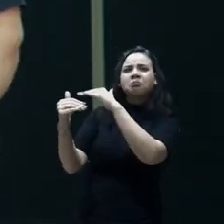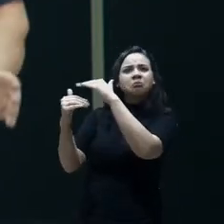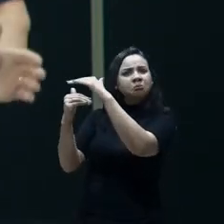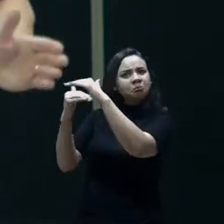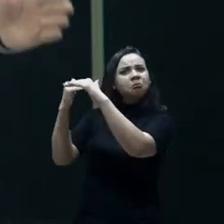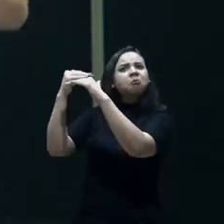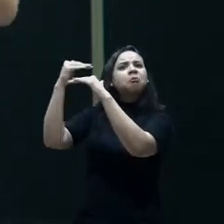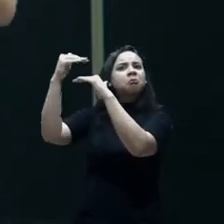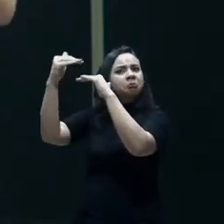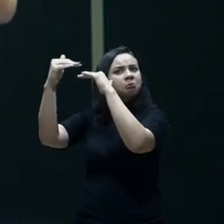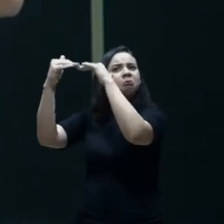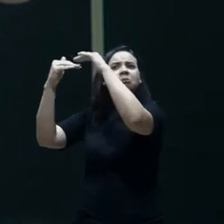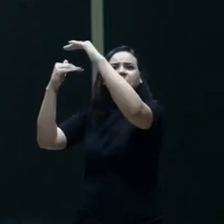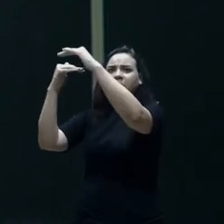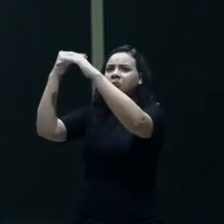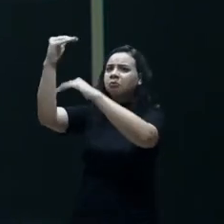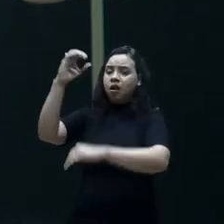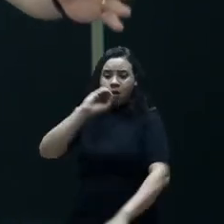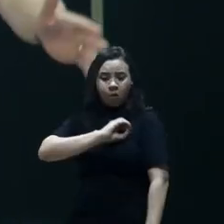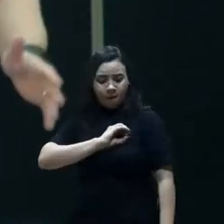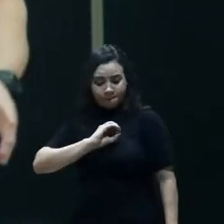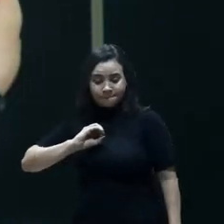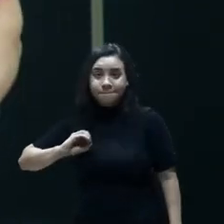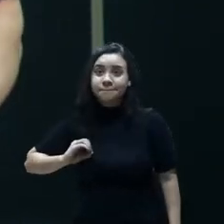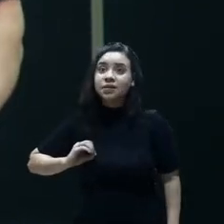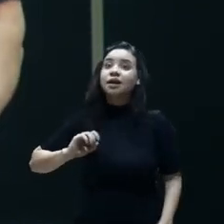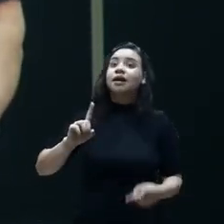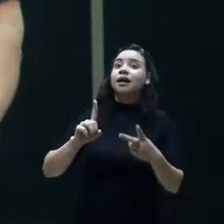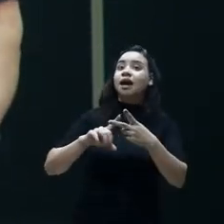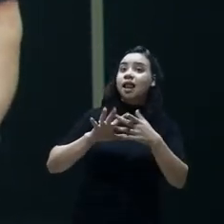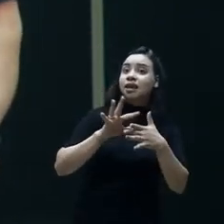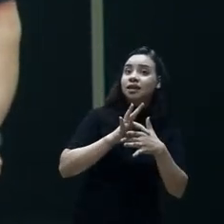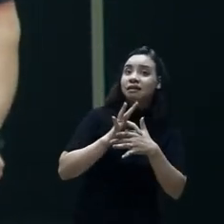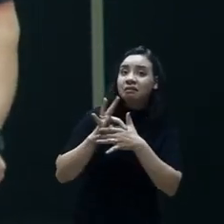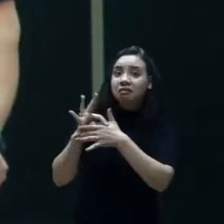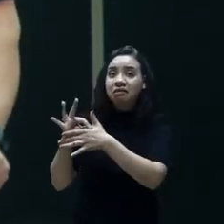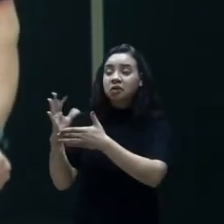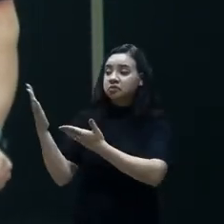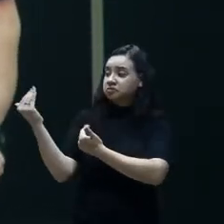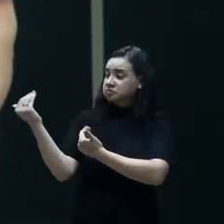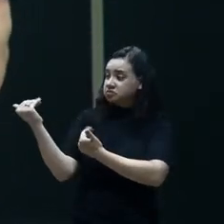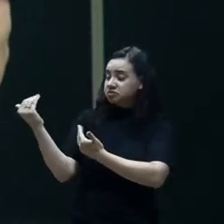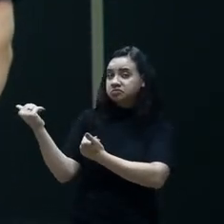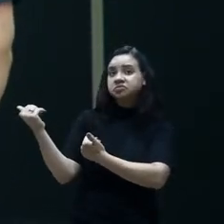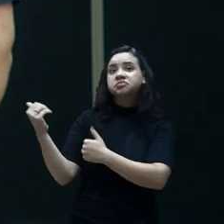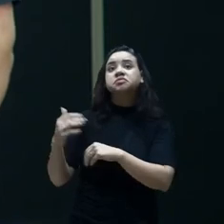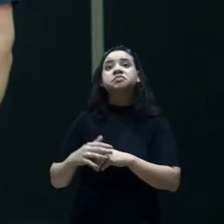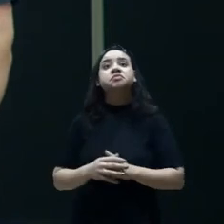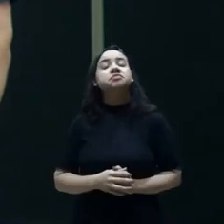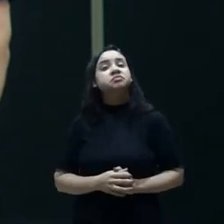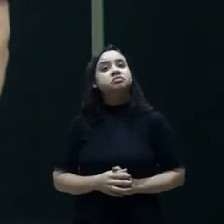Esse Francisco passou a ser obreiro, passou a ser líder de jovens, e a última vez que eu conversei com